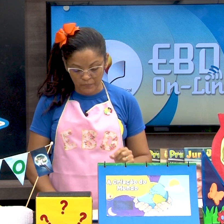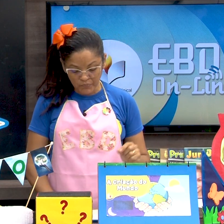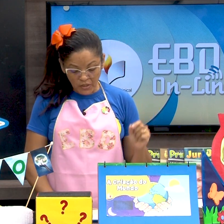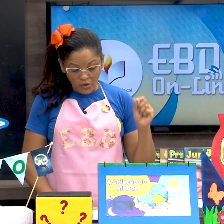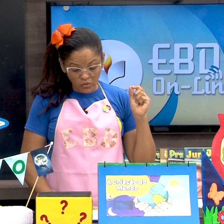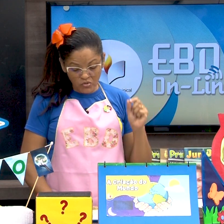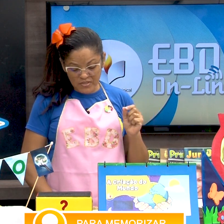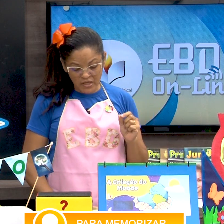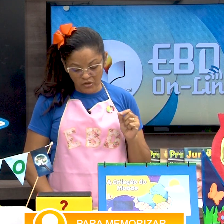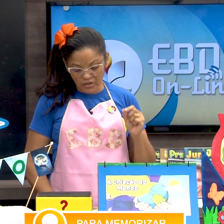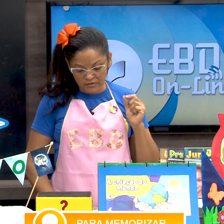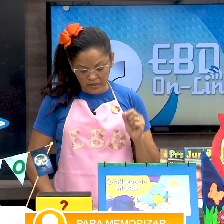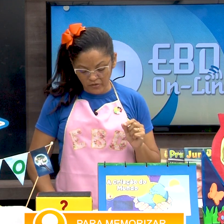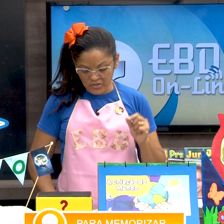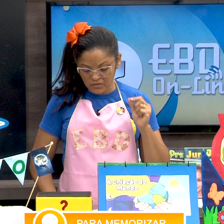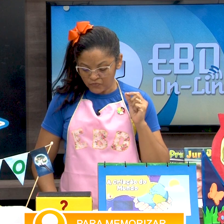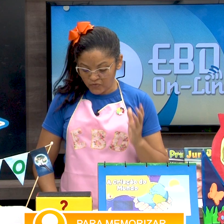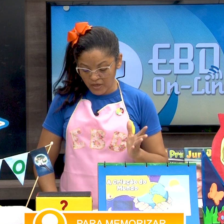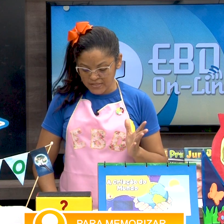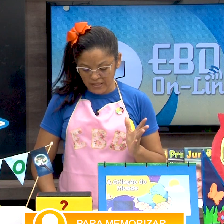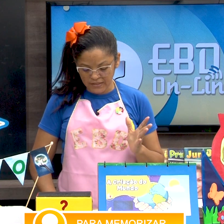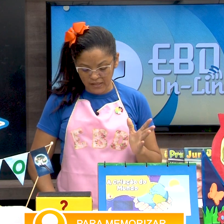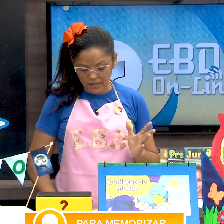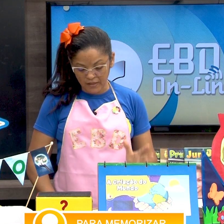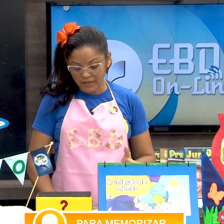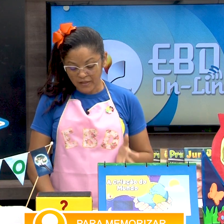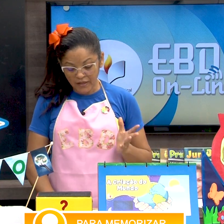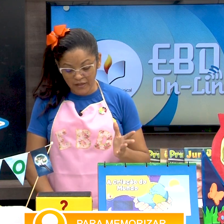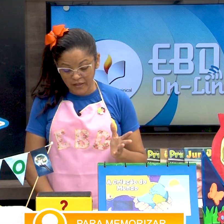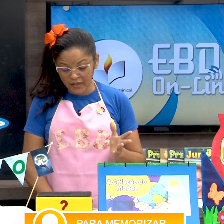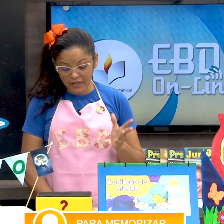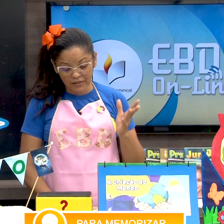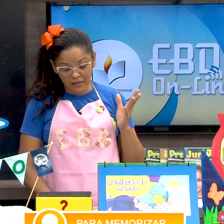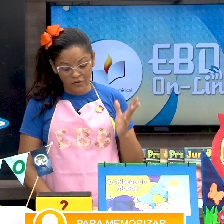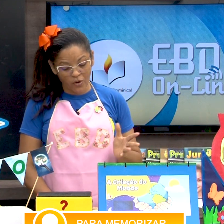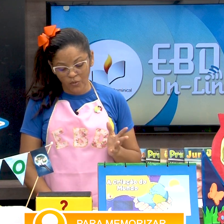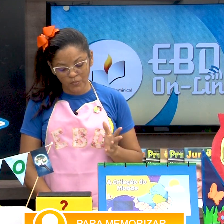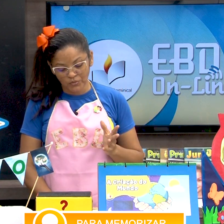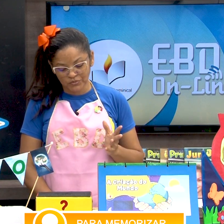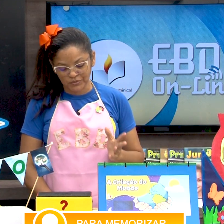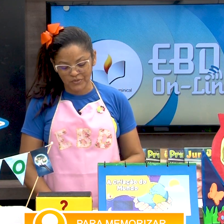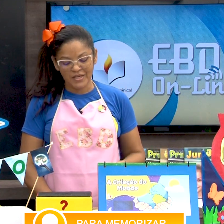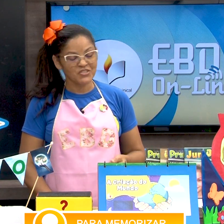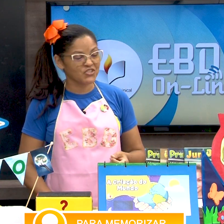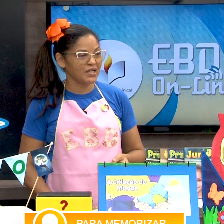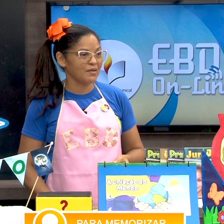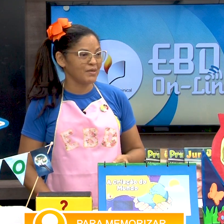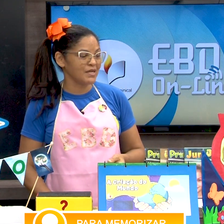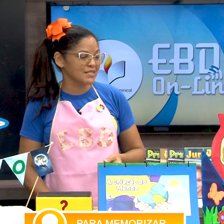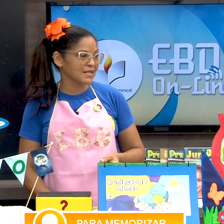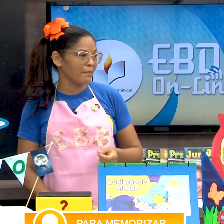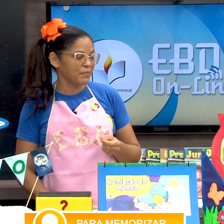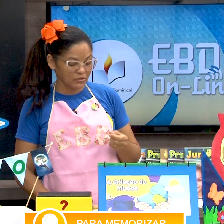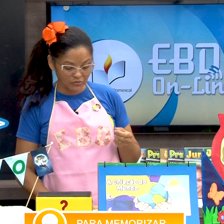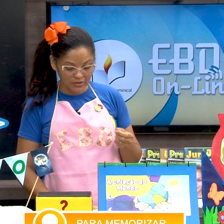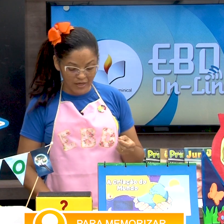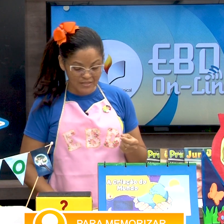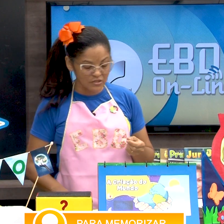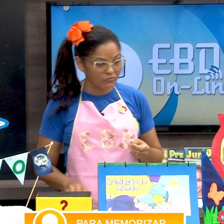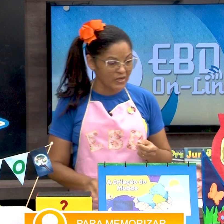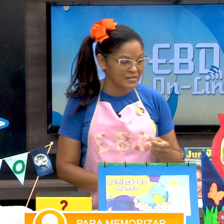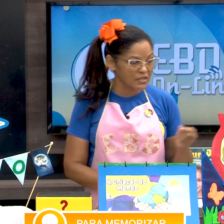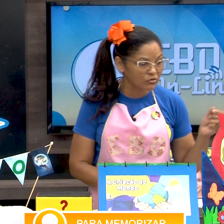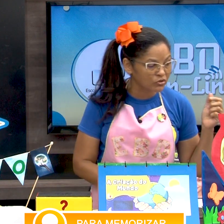memorização o Senhor Deus fez a terra Ele criou o mundo Jeremias Capítulo